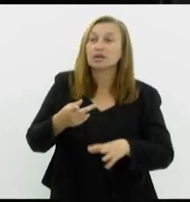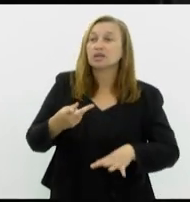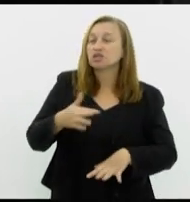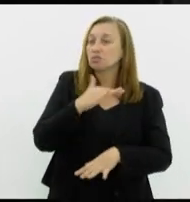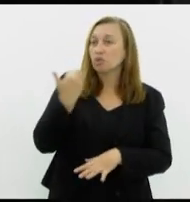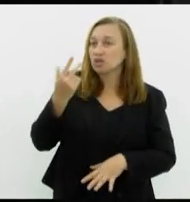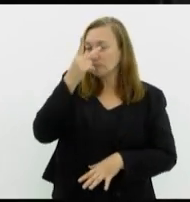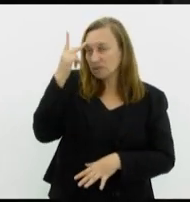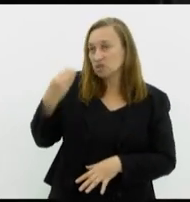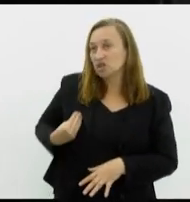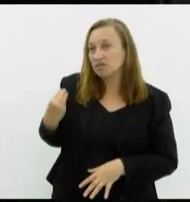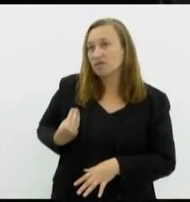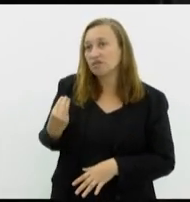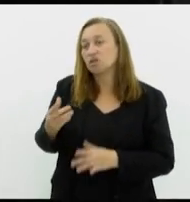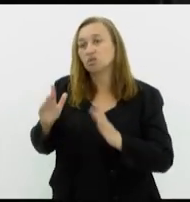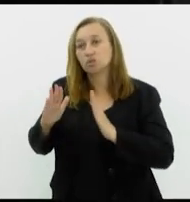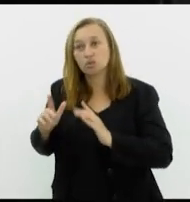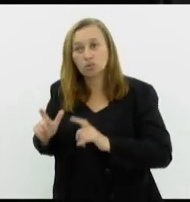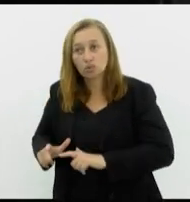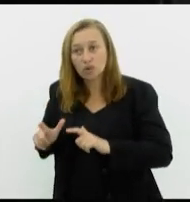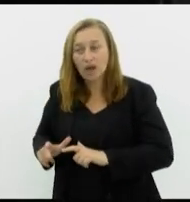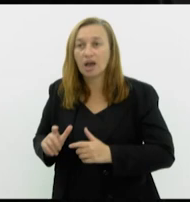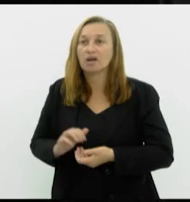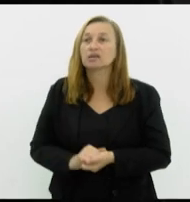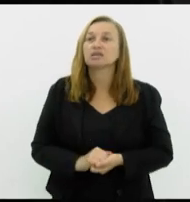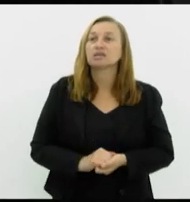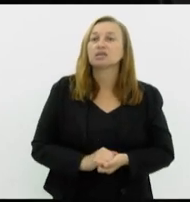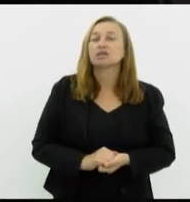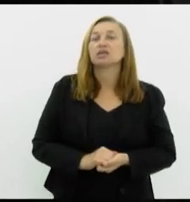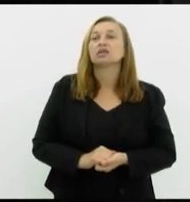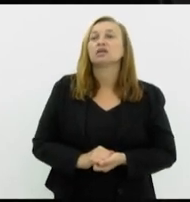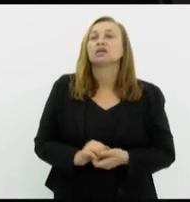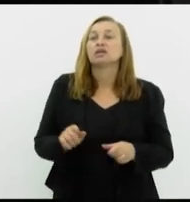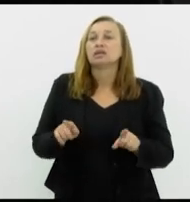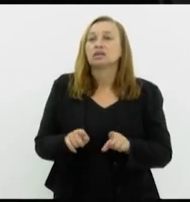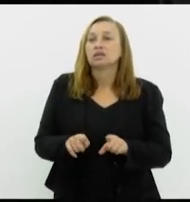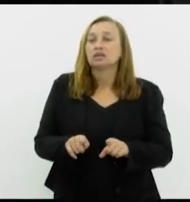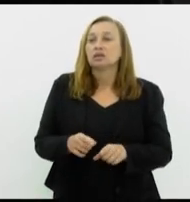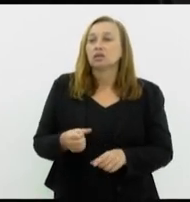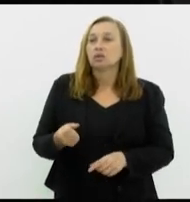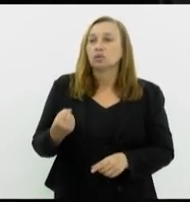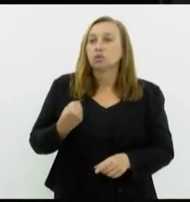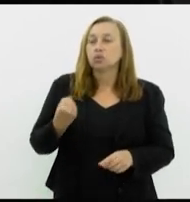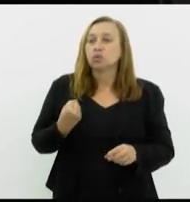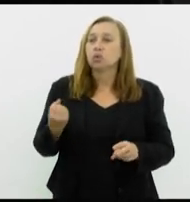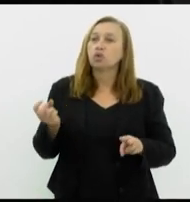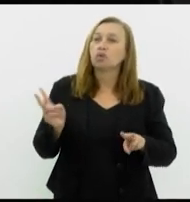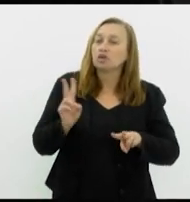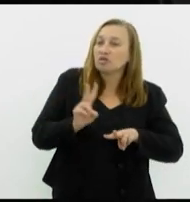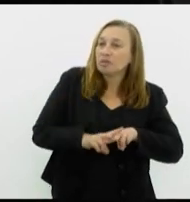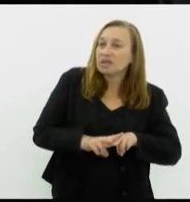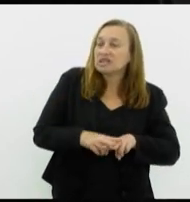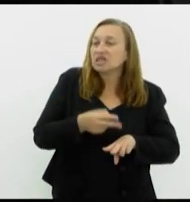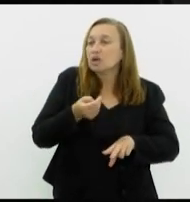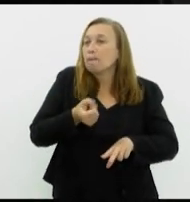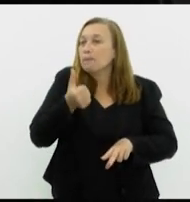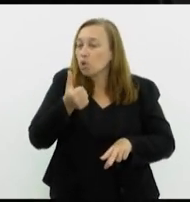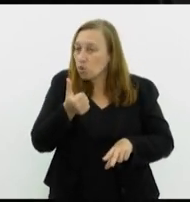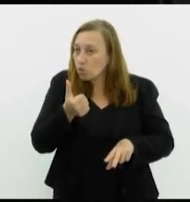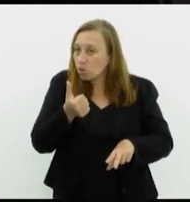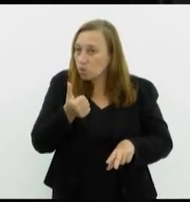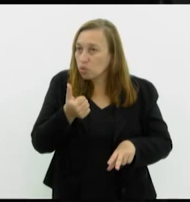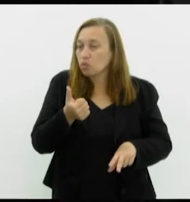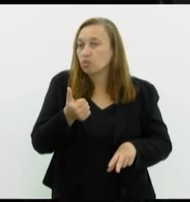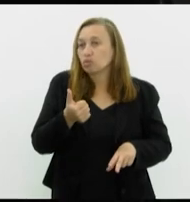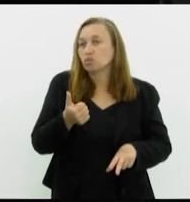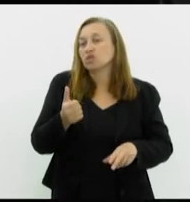que e têm, obviamente, baixíssimo índice de prisões, apreensões ou efetividade